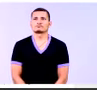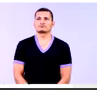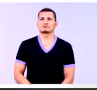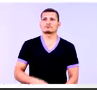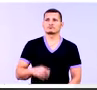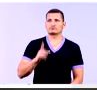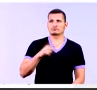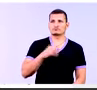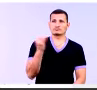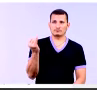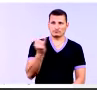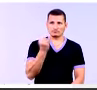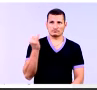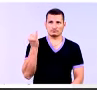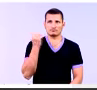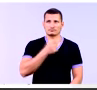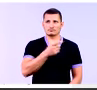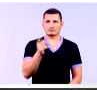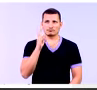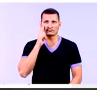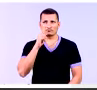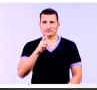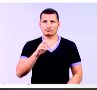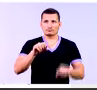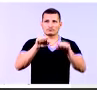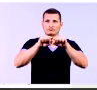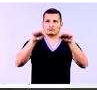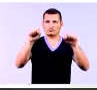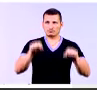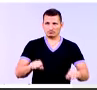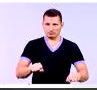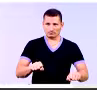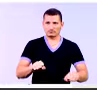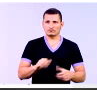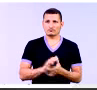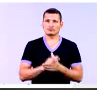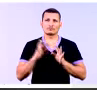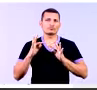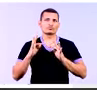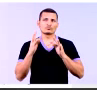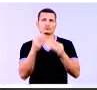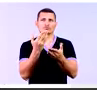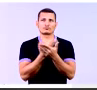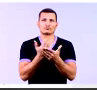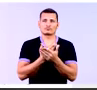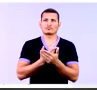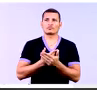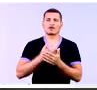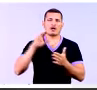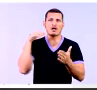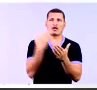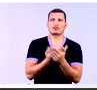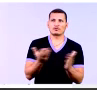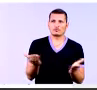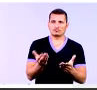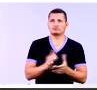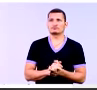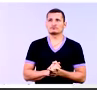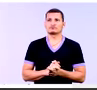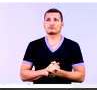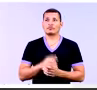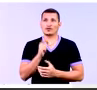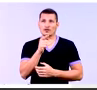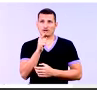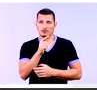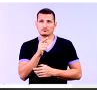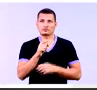importante para que vocês vejam um sistema funcional, com tudo que nós vimos até agora. Esse sistema WebIfro, que é o que